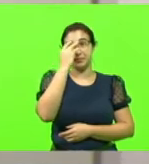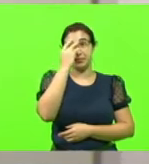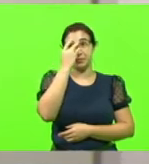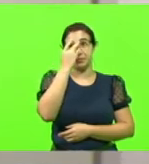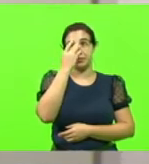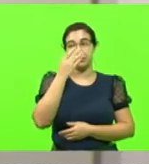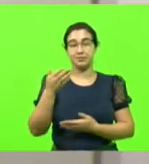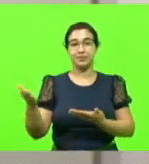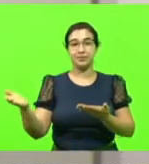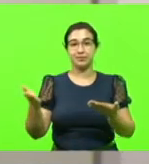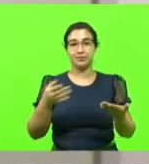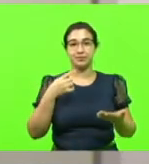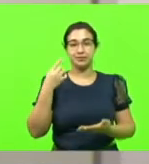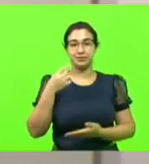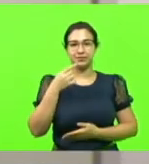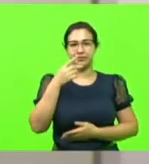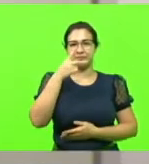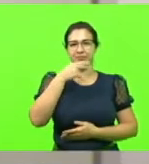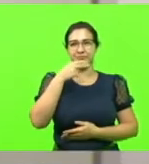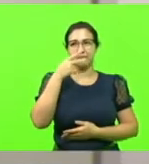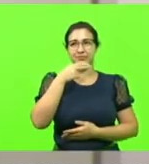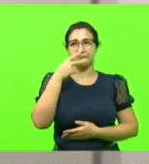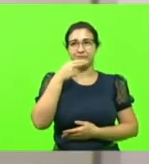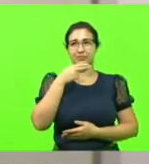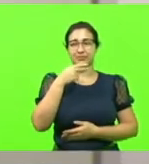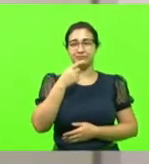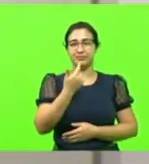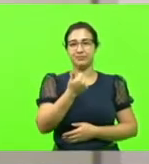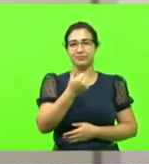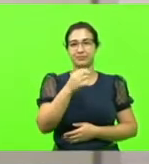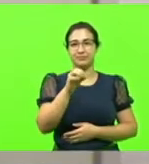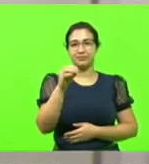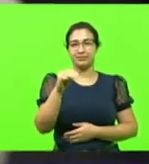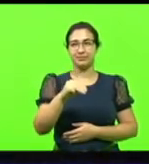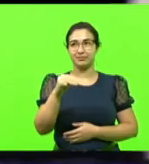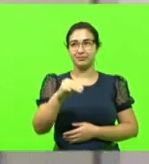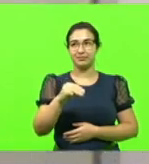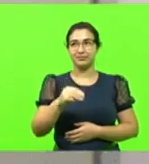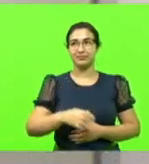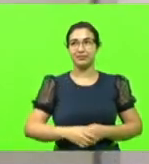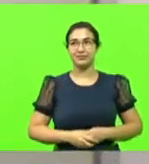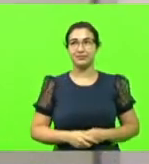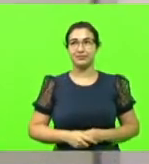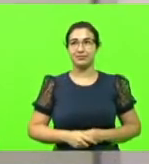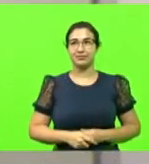Próximo deputado, deputado Kennedy Nunes. Vossa Excelência terá 10 minutos, deputado.